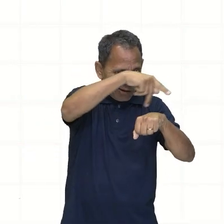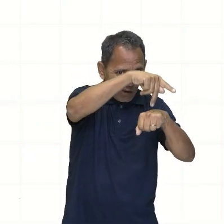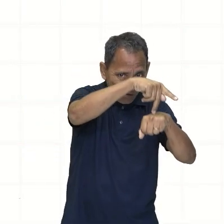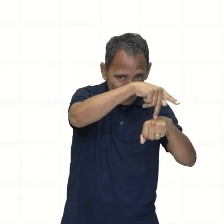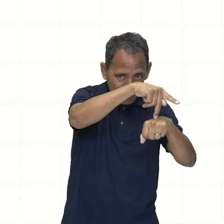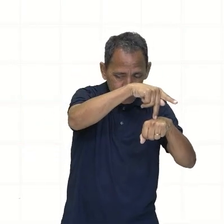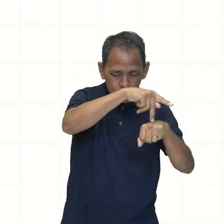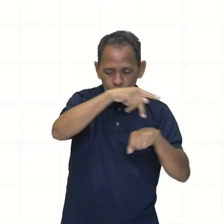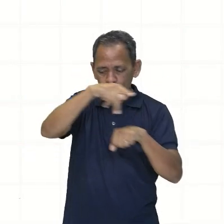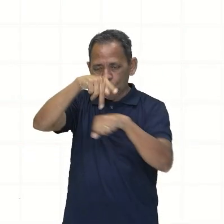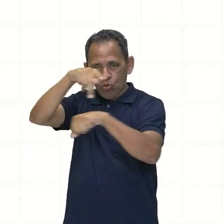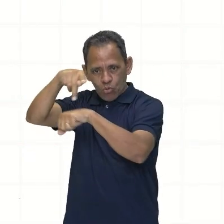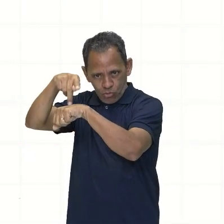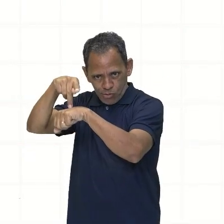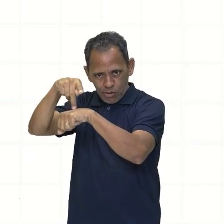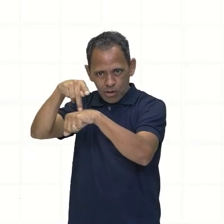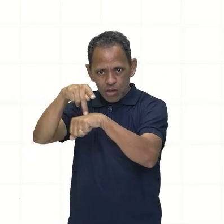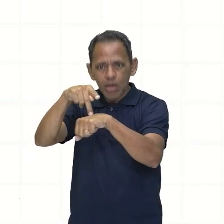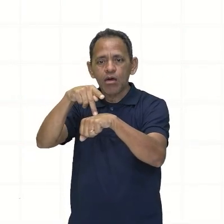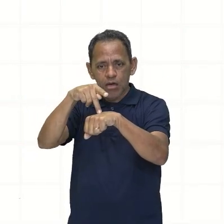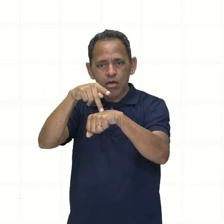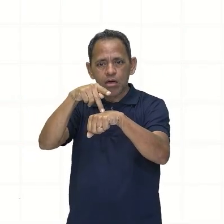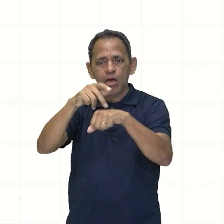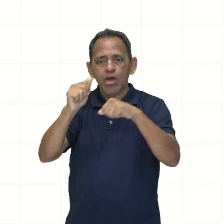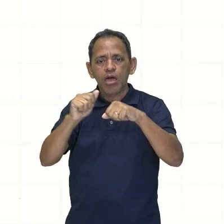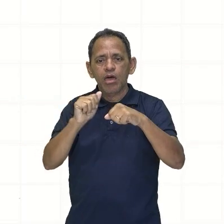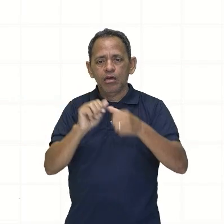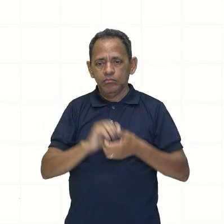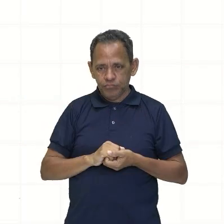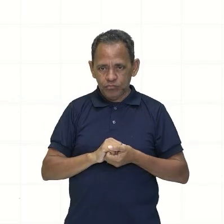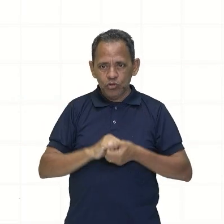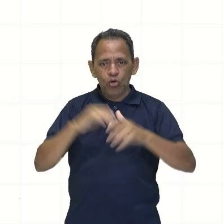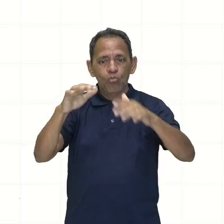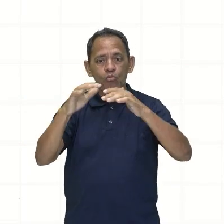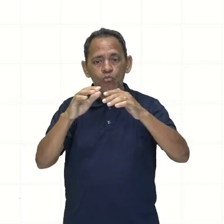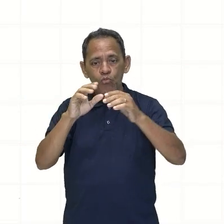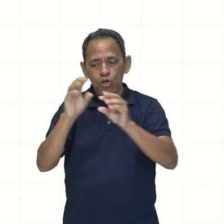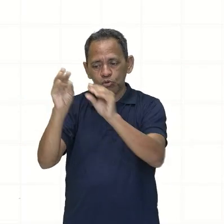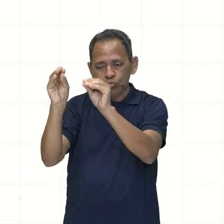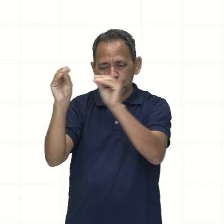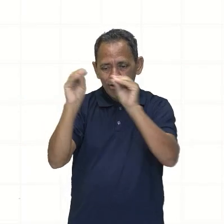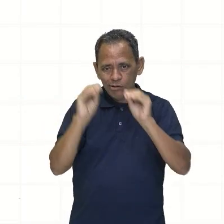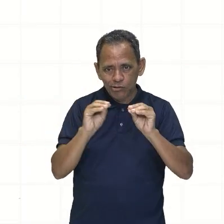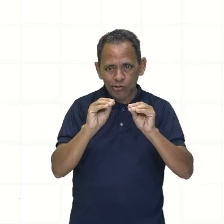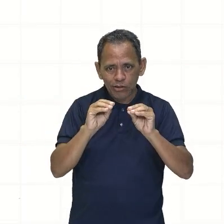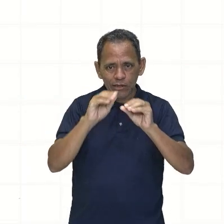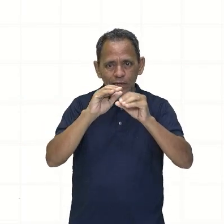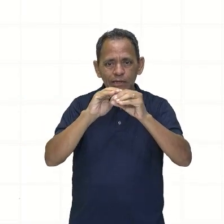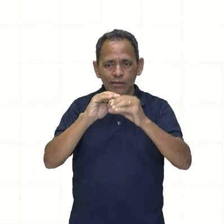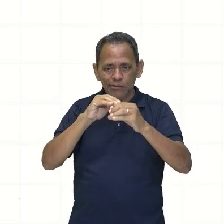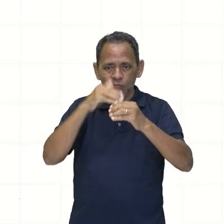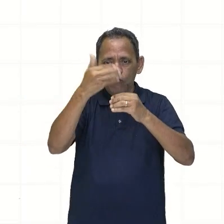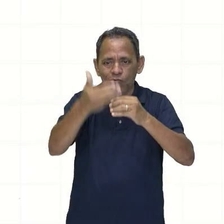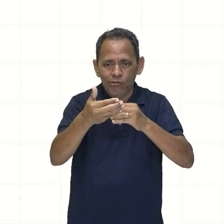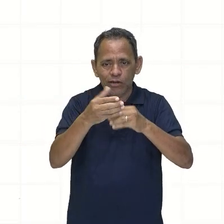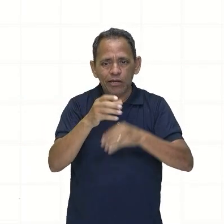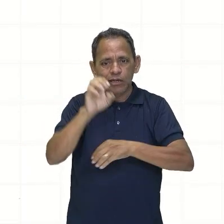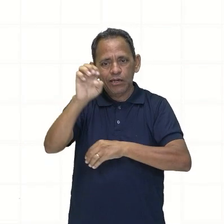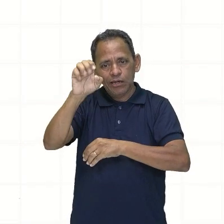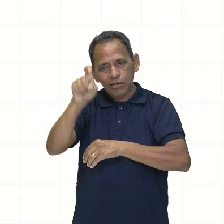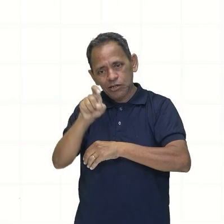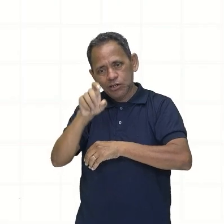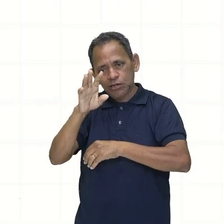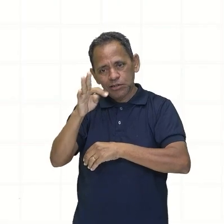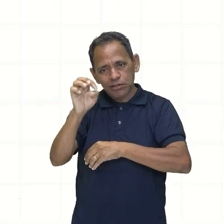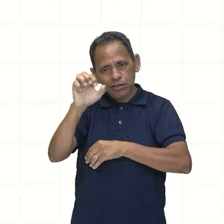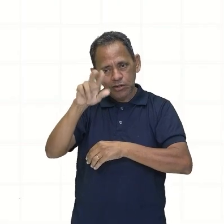de movimento migratório externo, tá bom? Então, quando esses deslocamentos eles ocorrem no interior